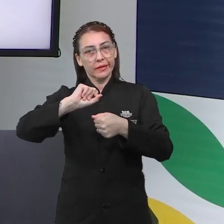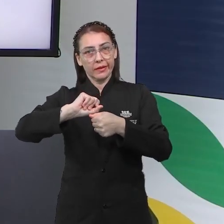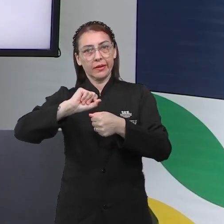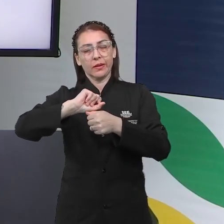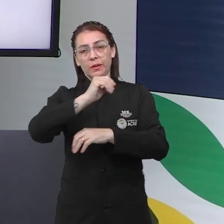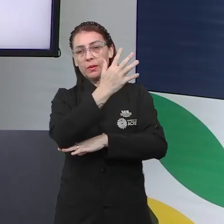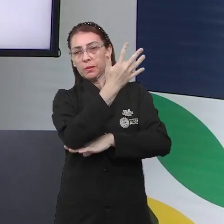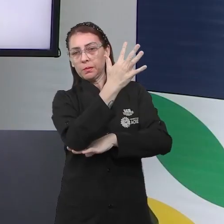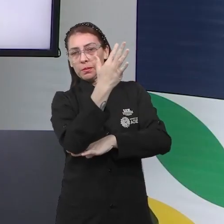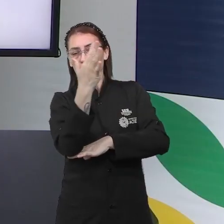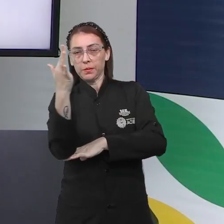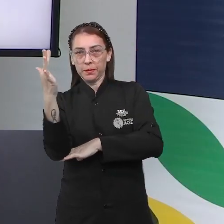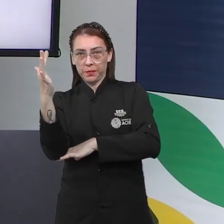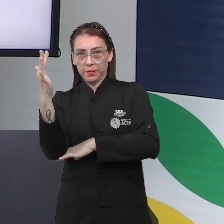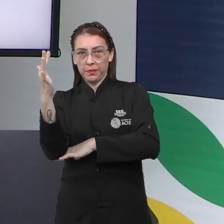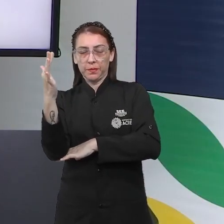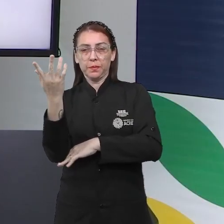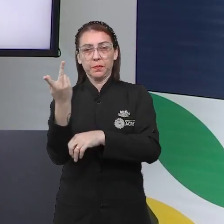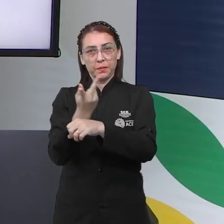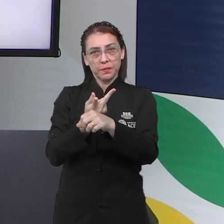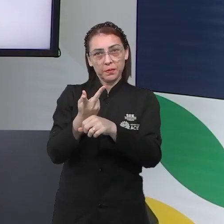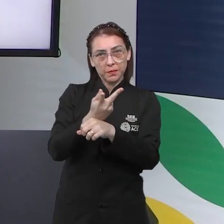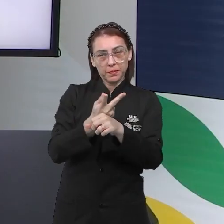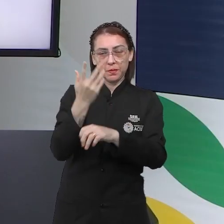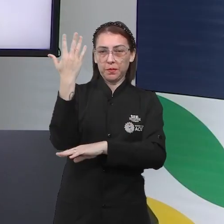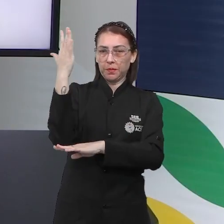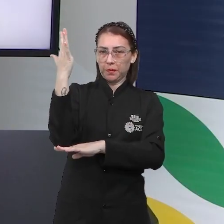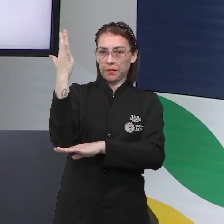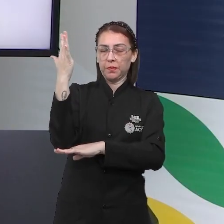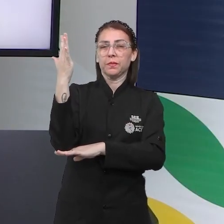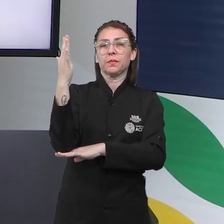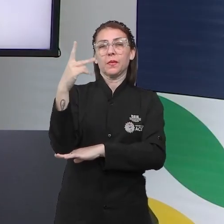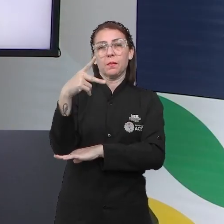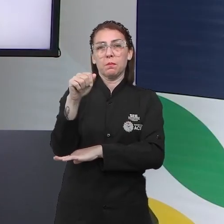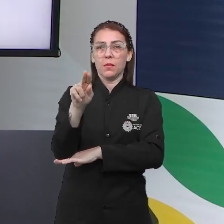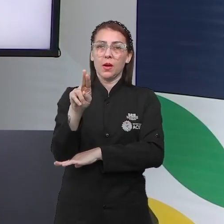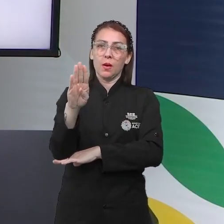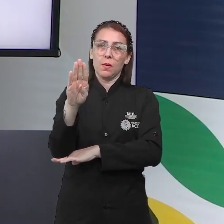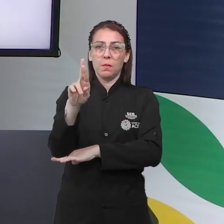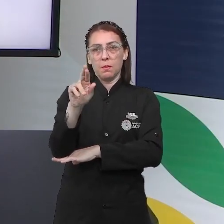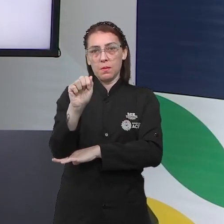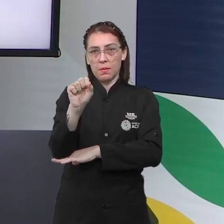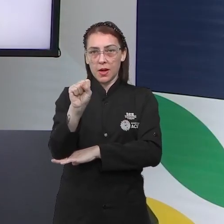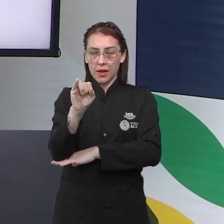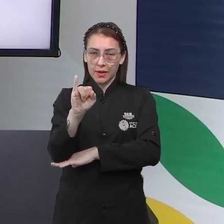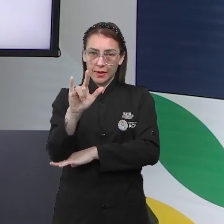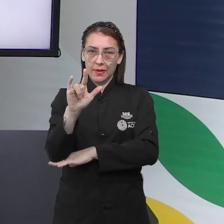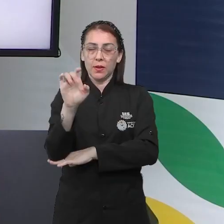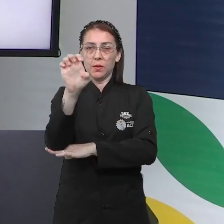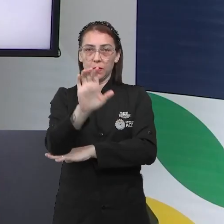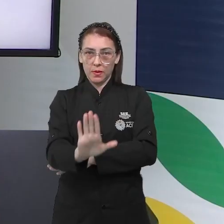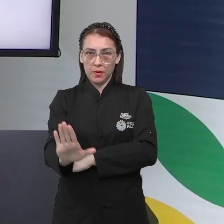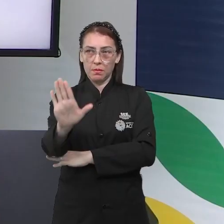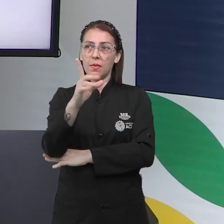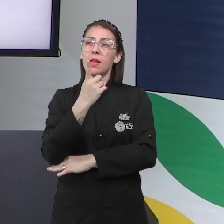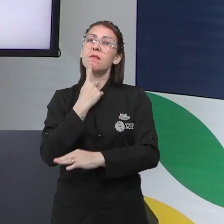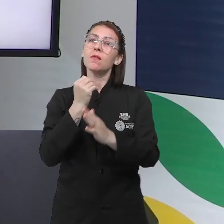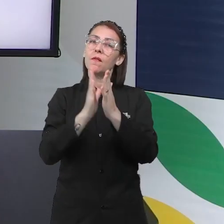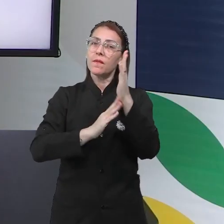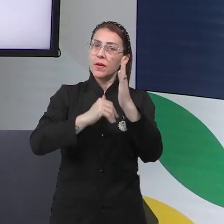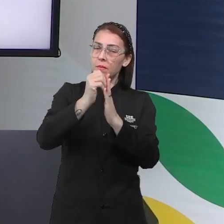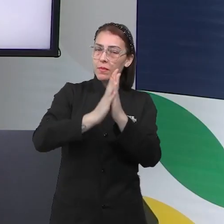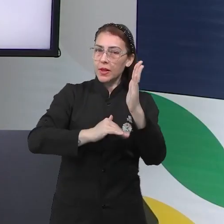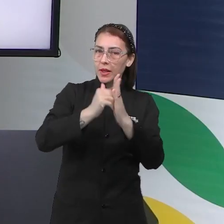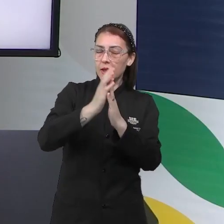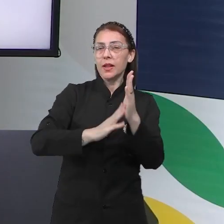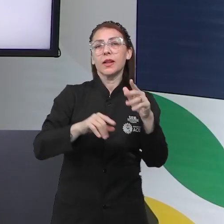Mata Atlântica em busca do pau-brasil, que era muito útil na Europa pelo pigmento vermelho, né, pela tinta